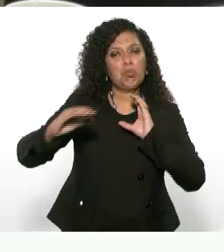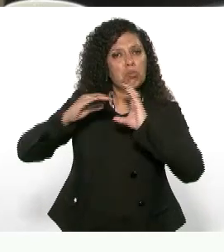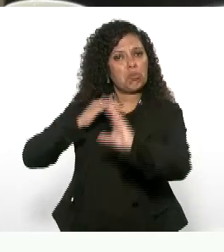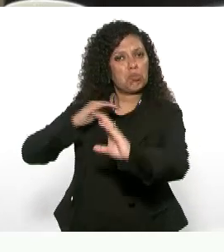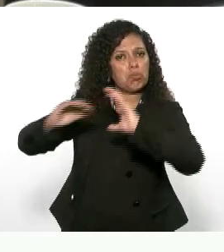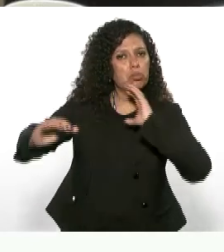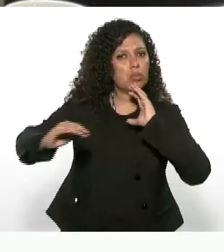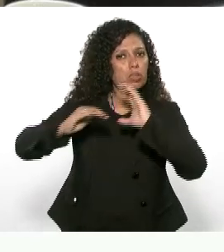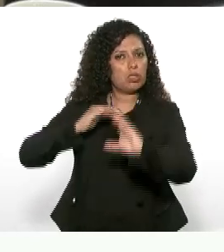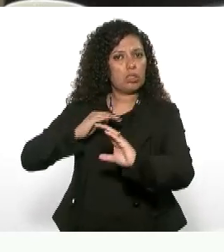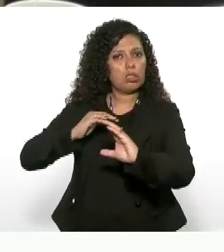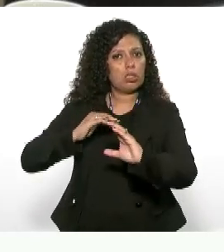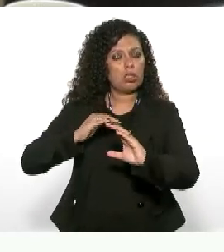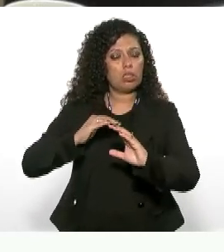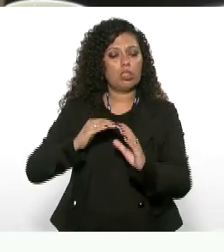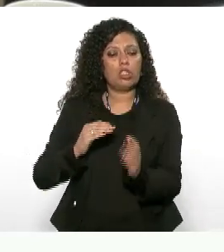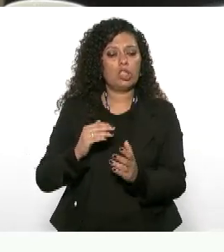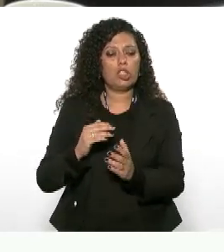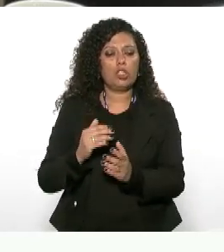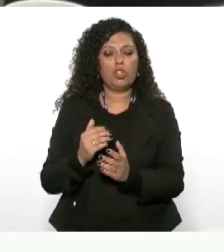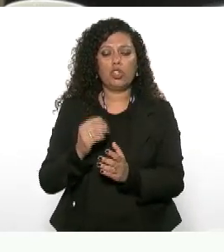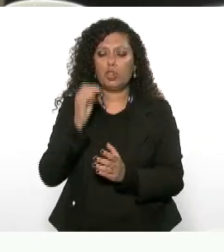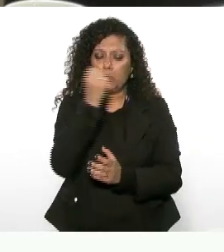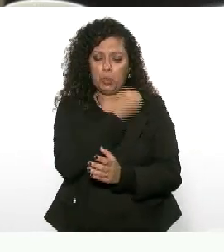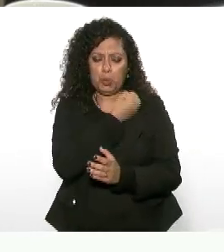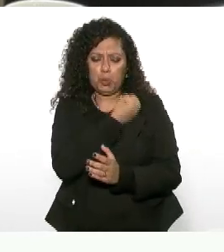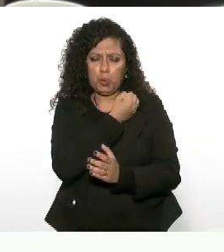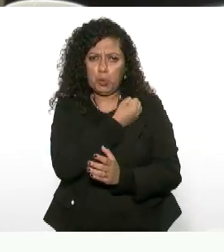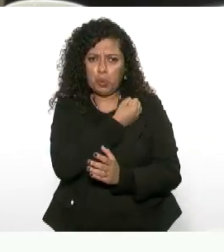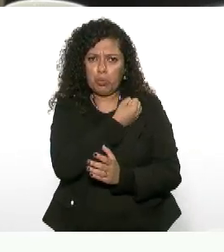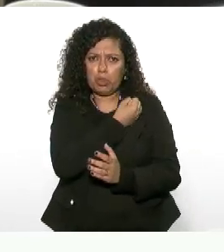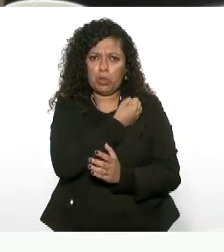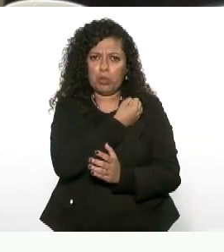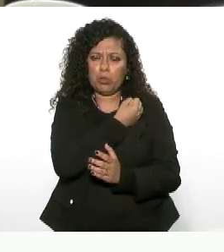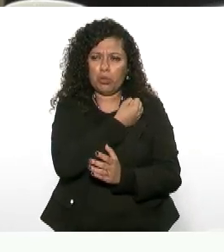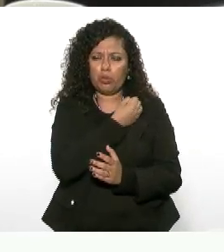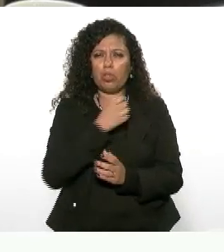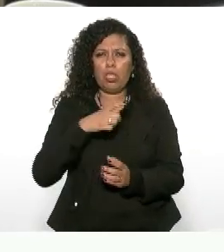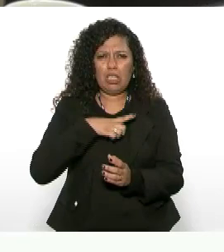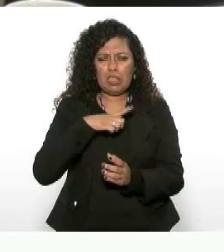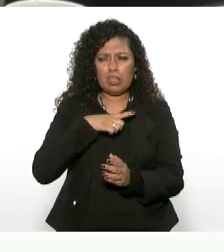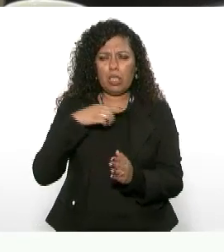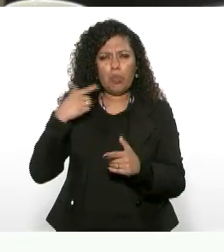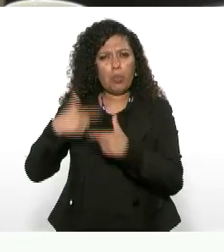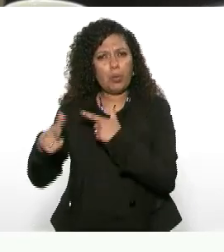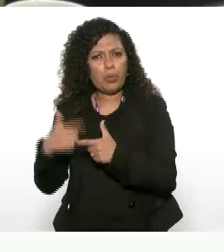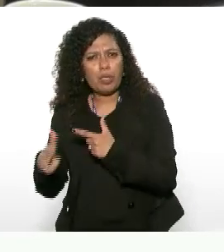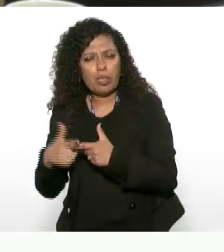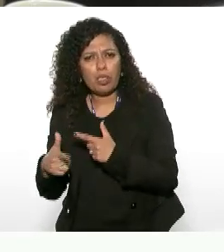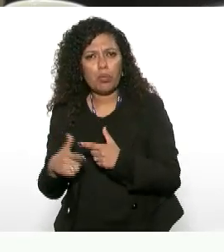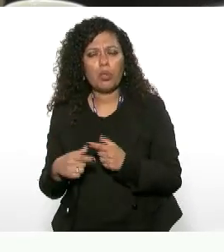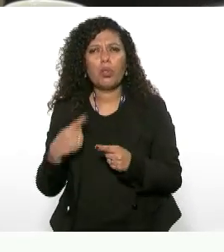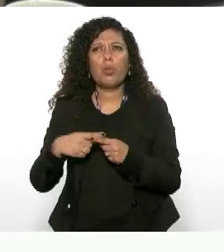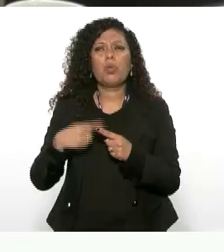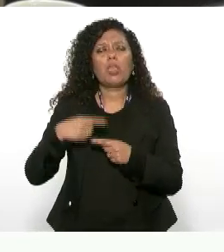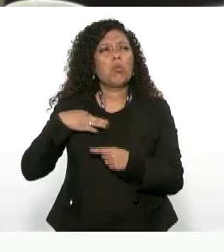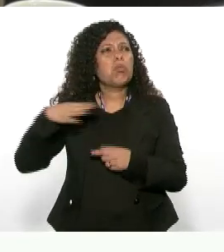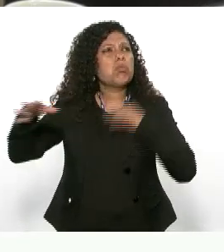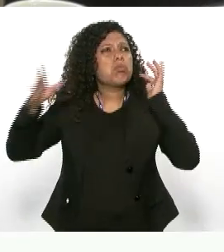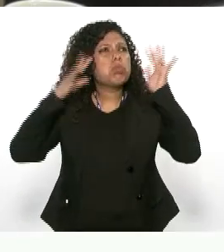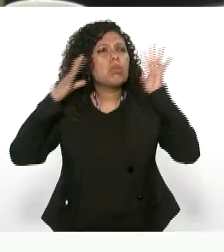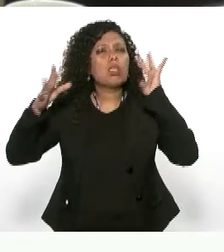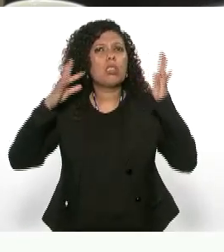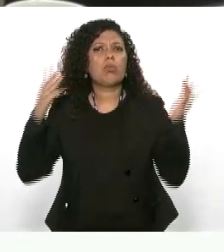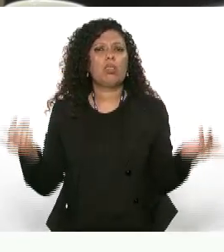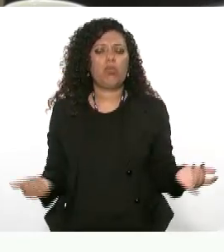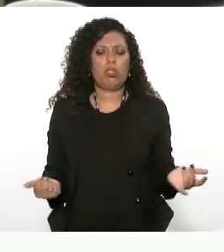da interface da base de dados, né? Se está havendo algum obstáculo, né? Porque eu fico imaginando,